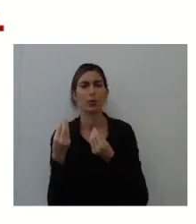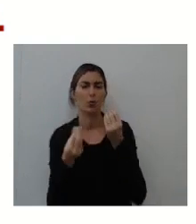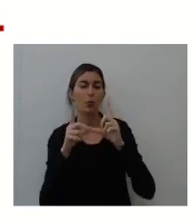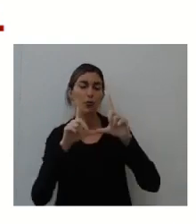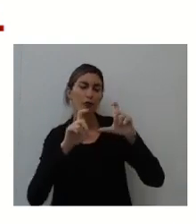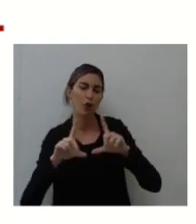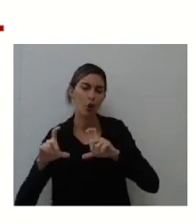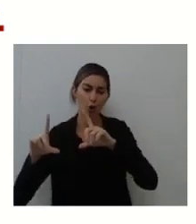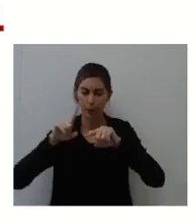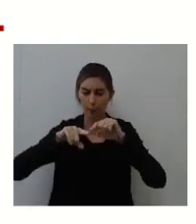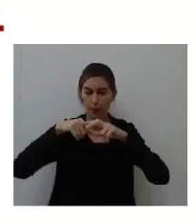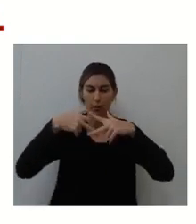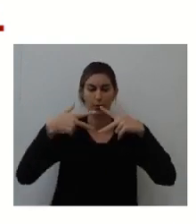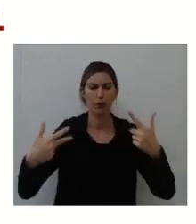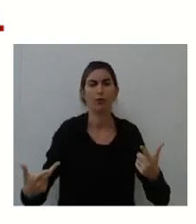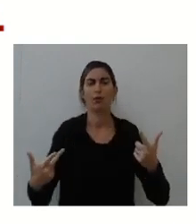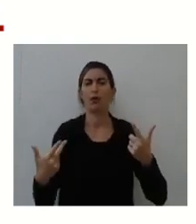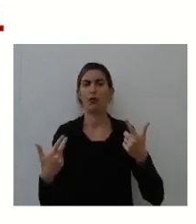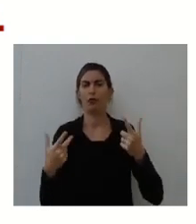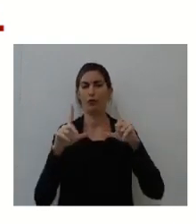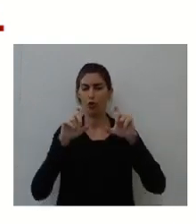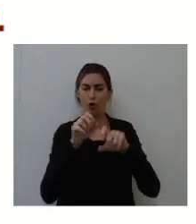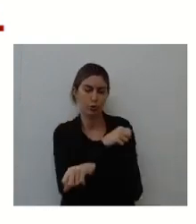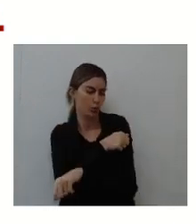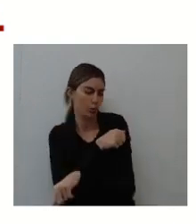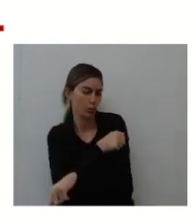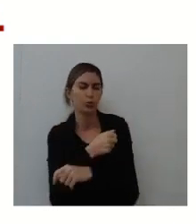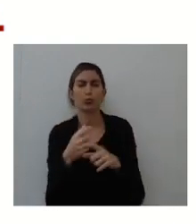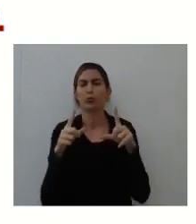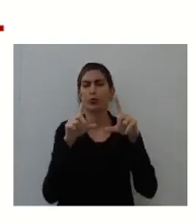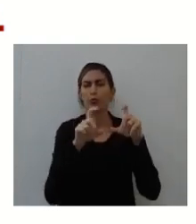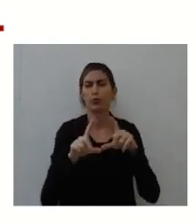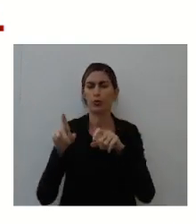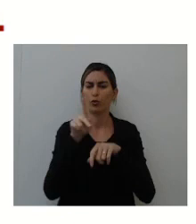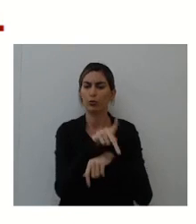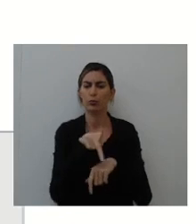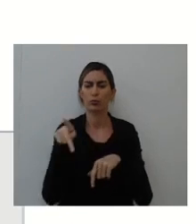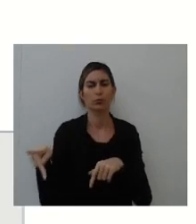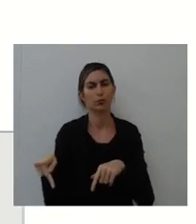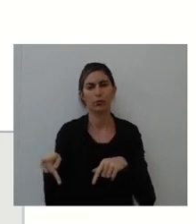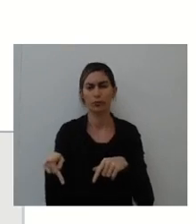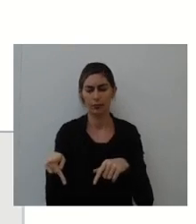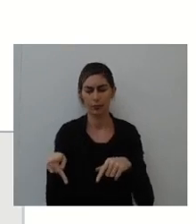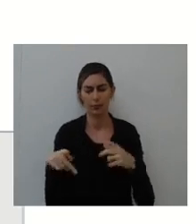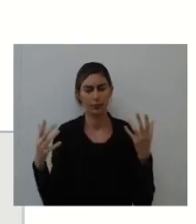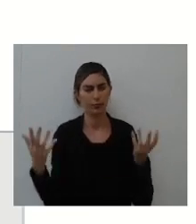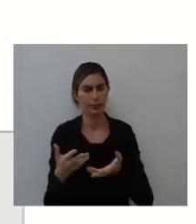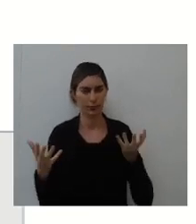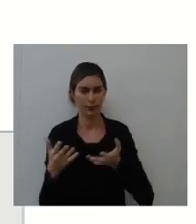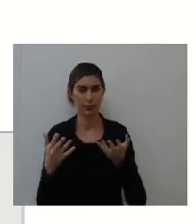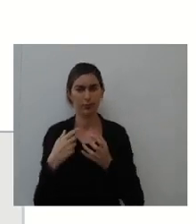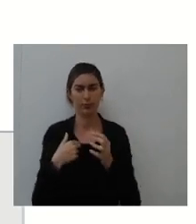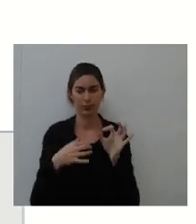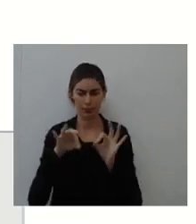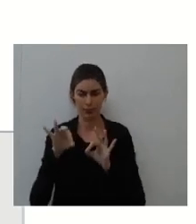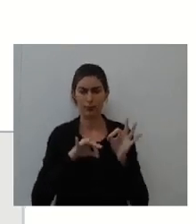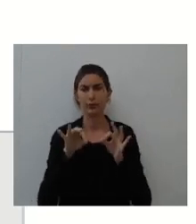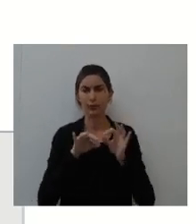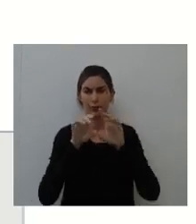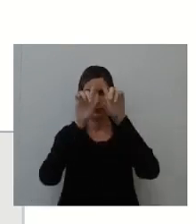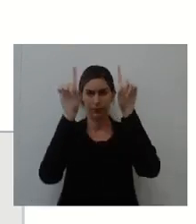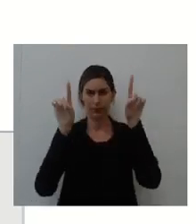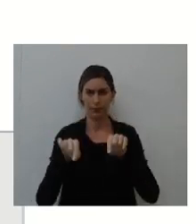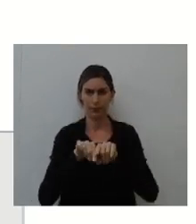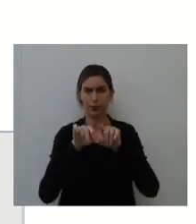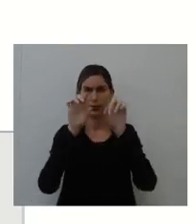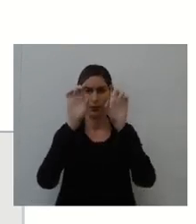dos materiais, com fotos dos alunos e com fotos do professor. Agora, eu fiz aí o mesmo esqueminha que eu fiz